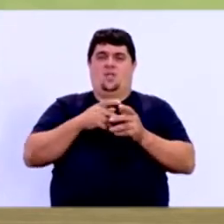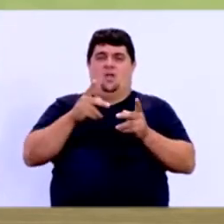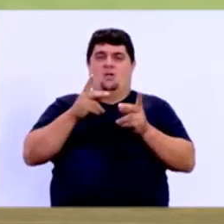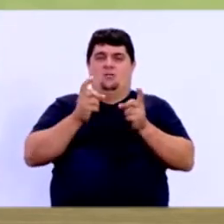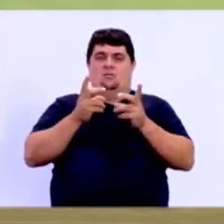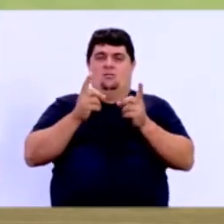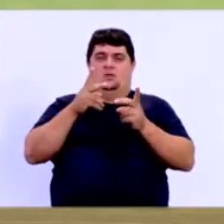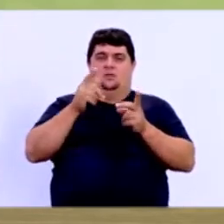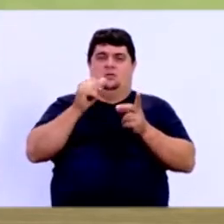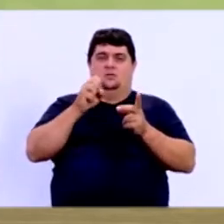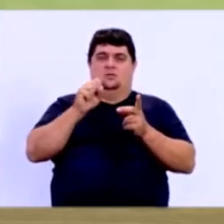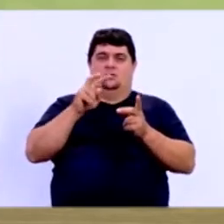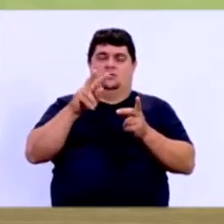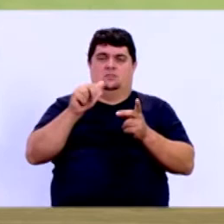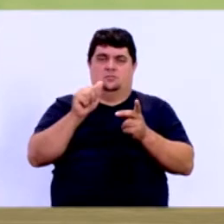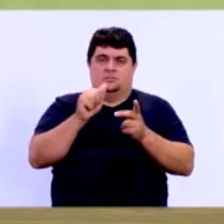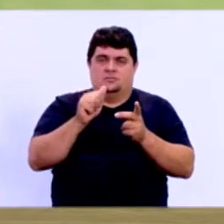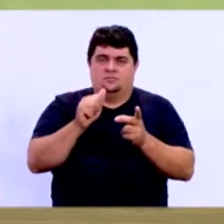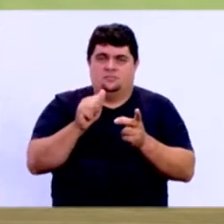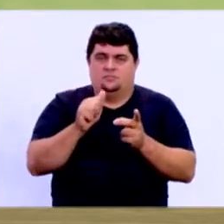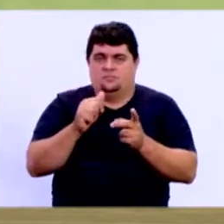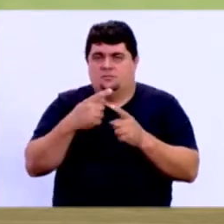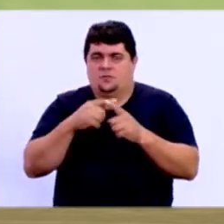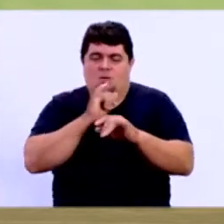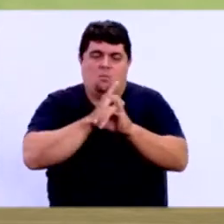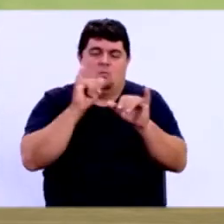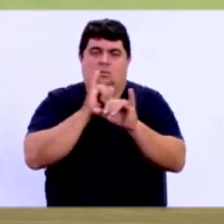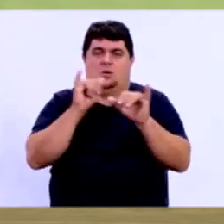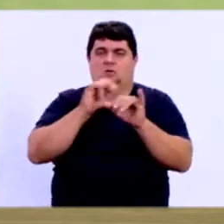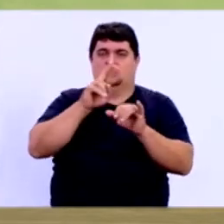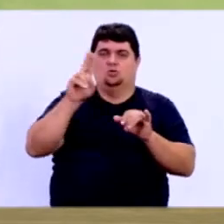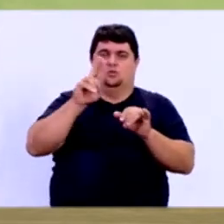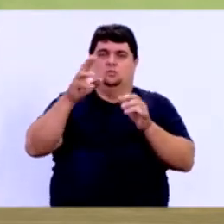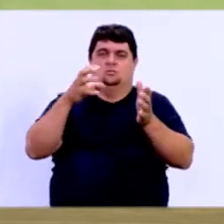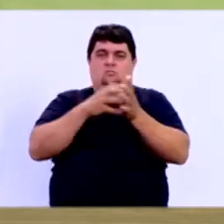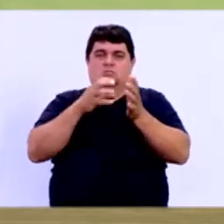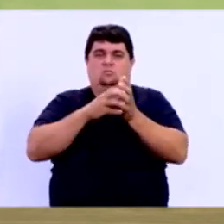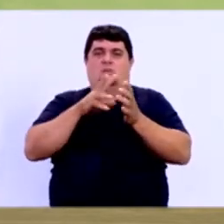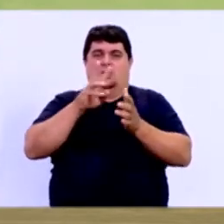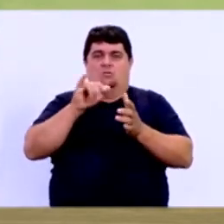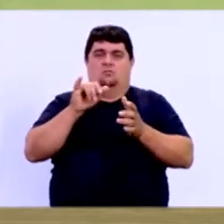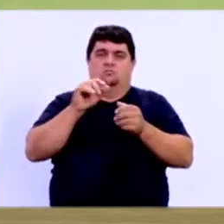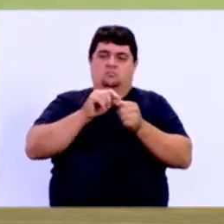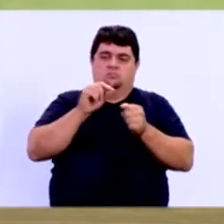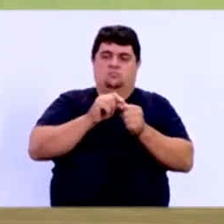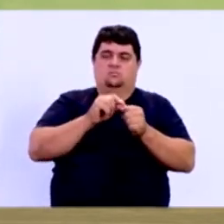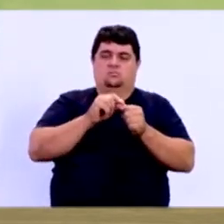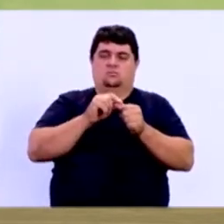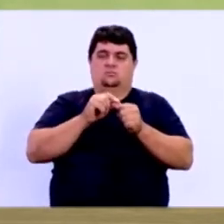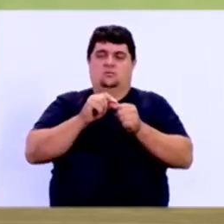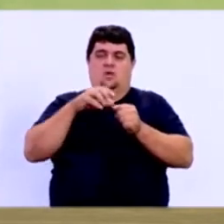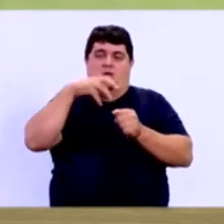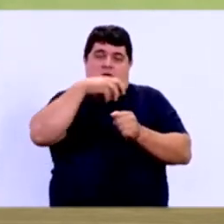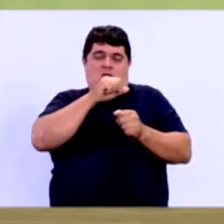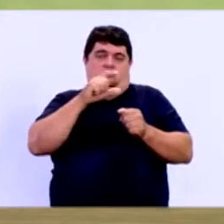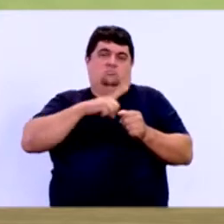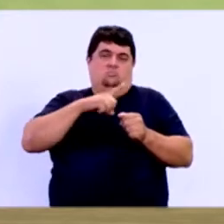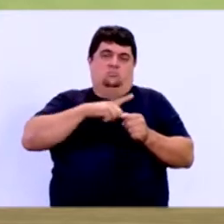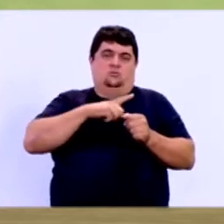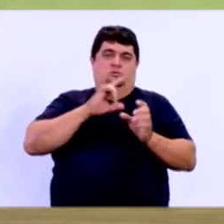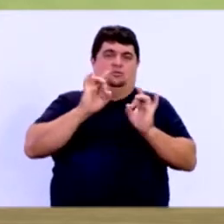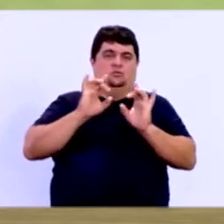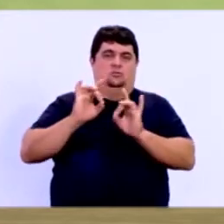né? Onde o trabalho de marketing ele é tão bem feito que o próprio nome da marca passa a fazer a venda se promover de uma maneira autônoma, quase que